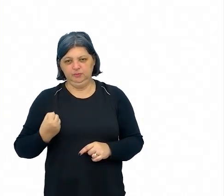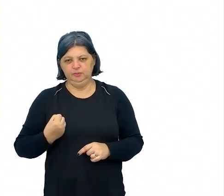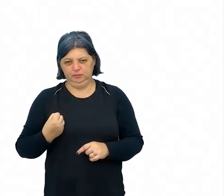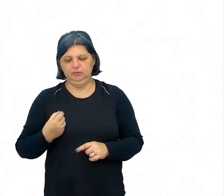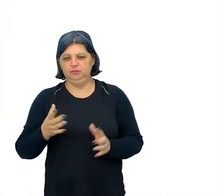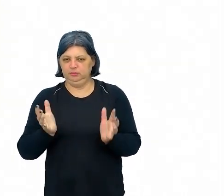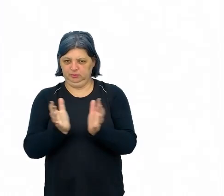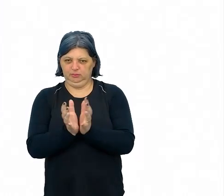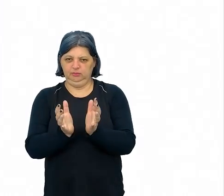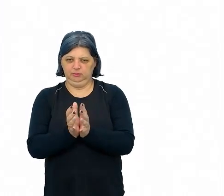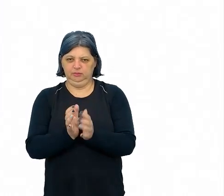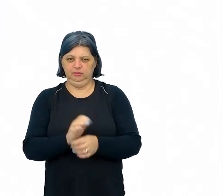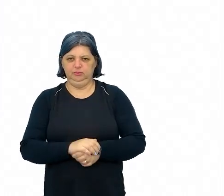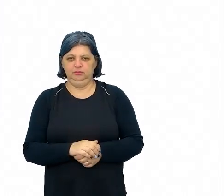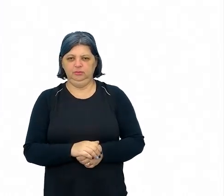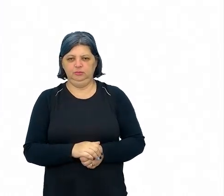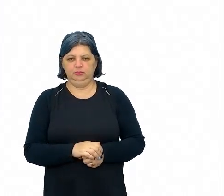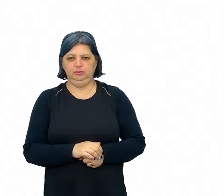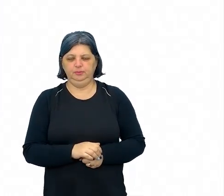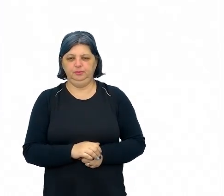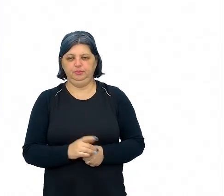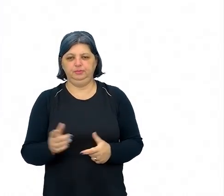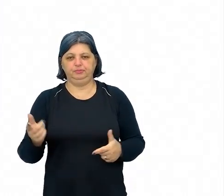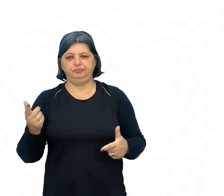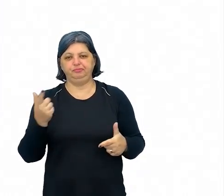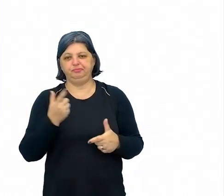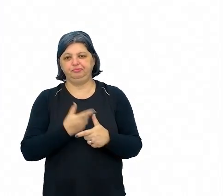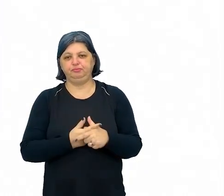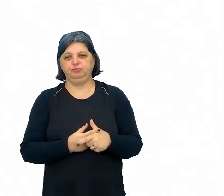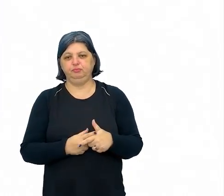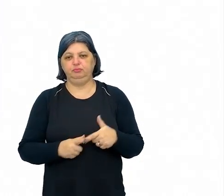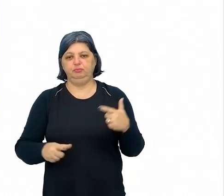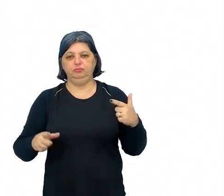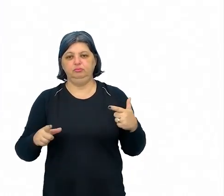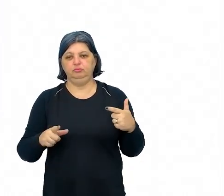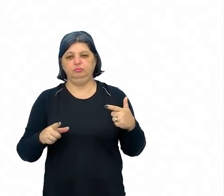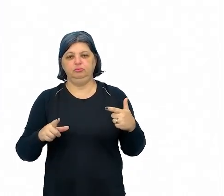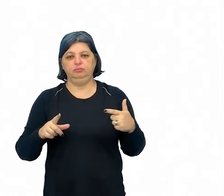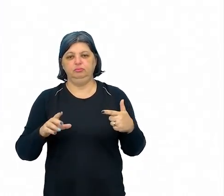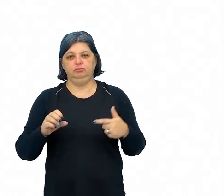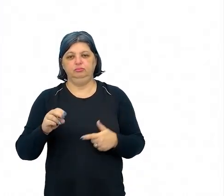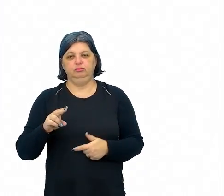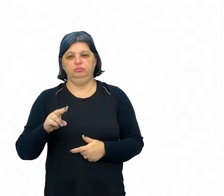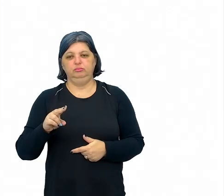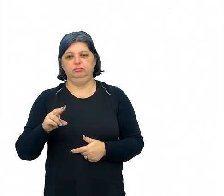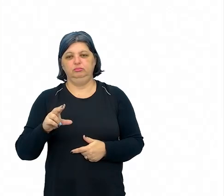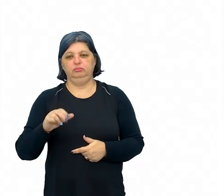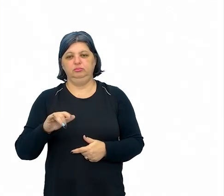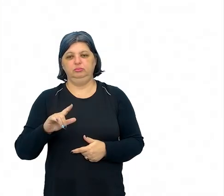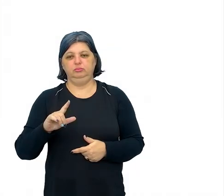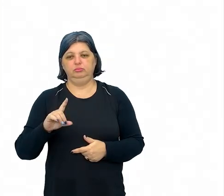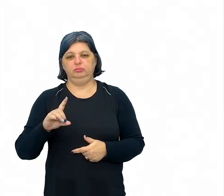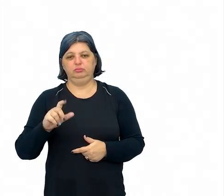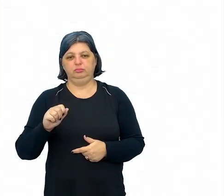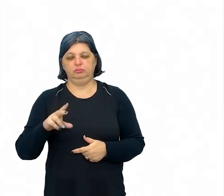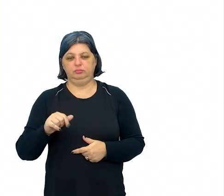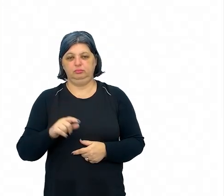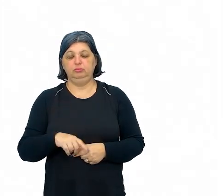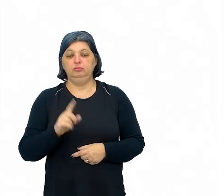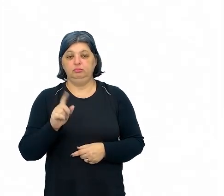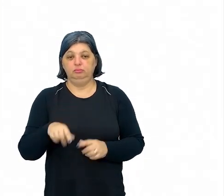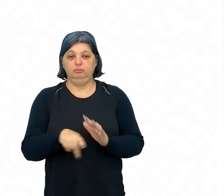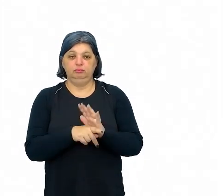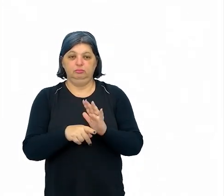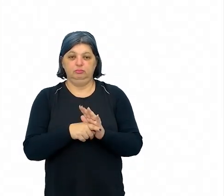dos naturais. E a divisão, né, a divisão euclidiana, tá? Então, esse aqui seria